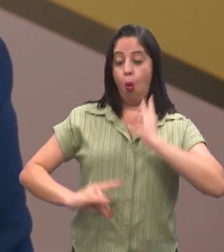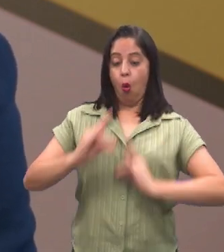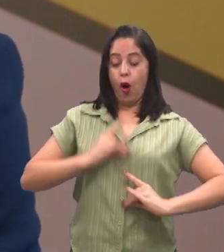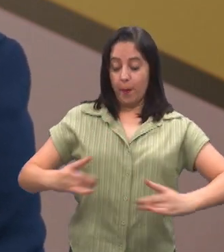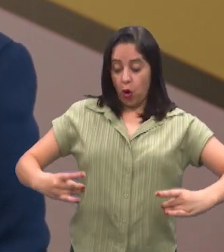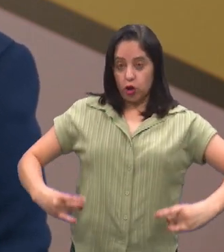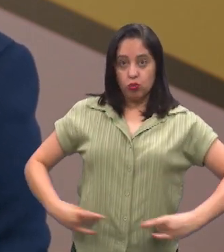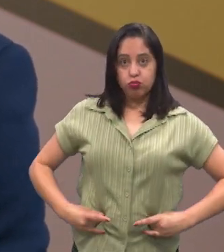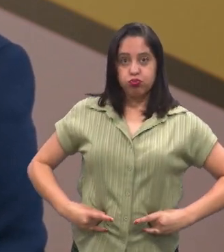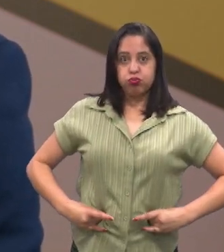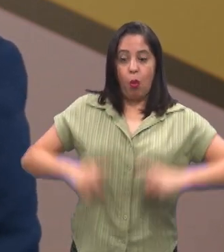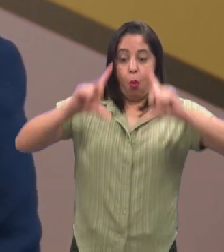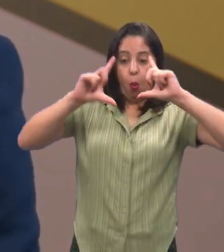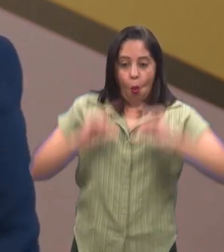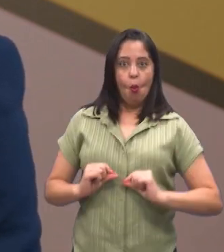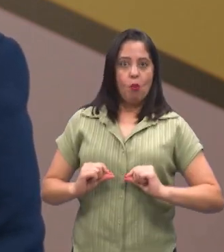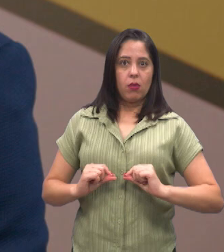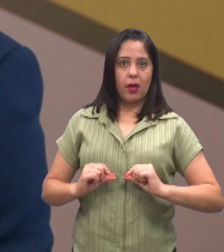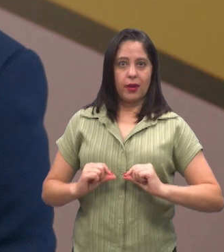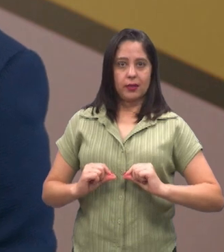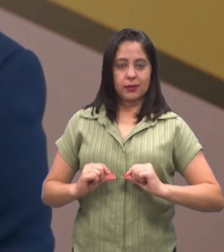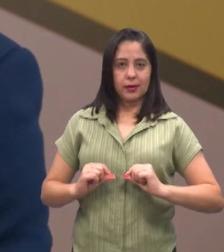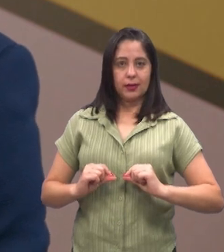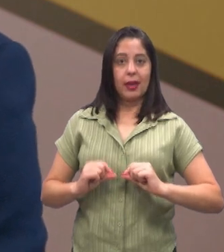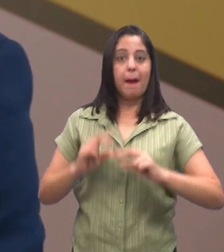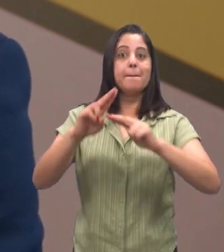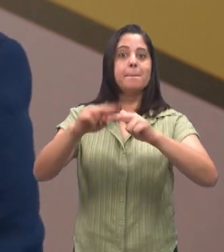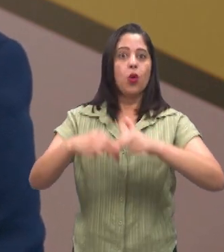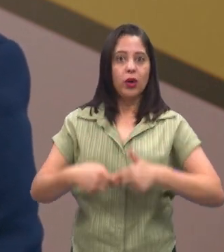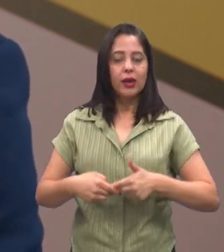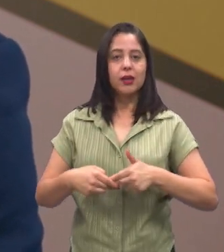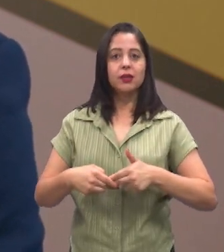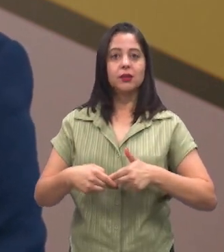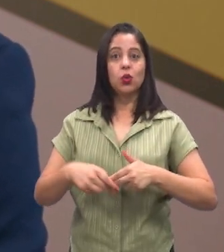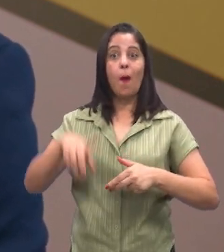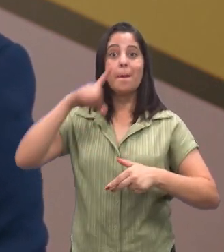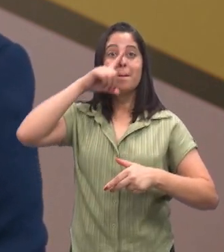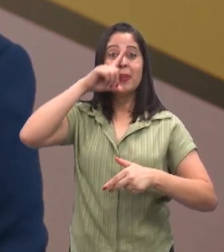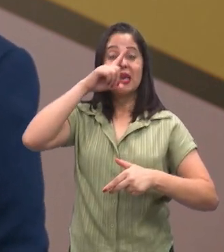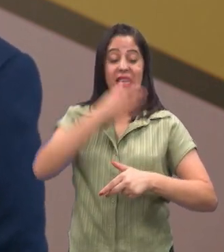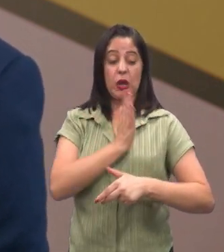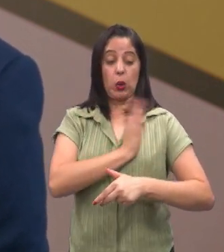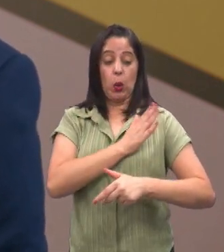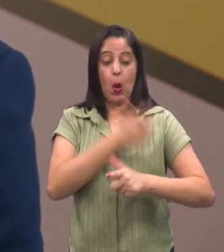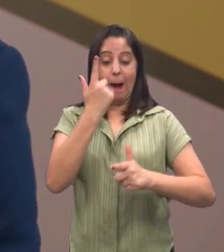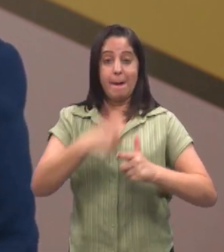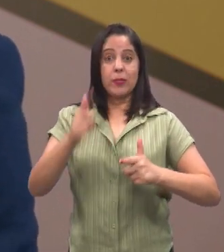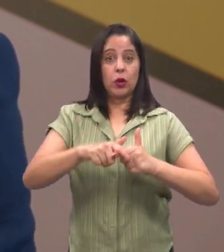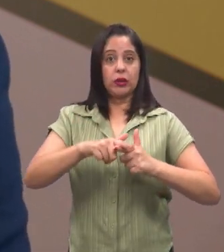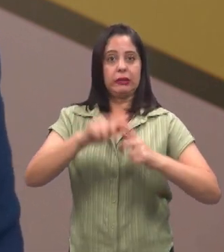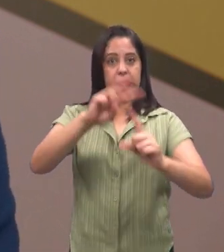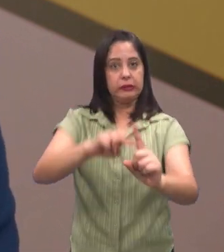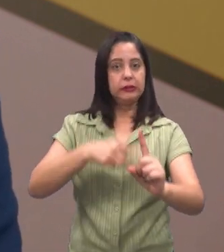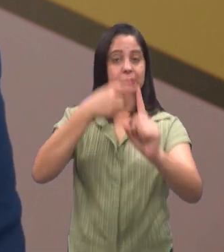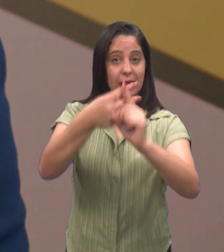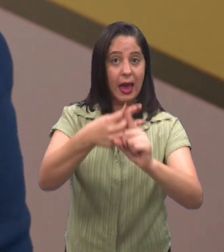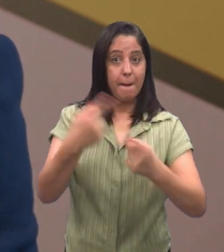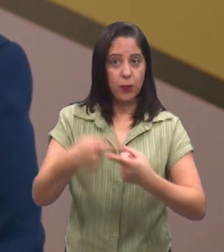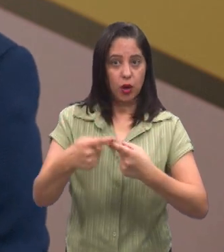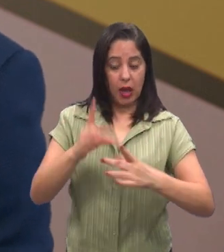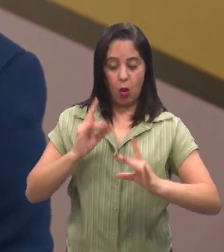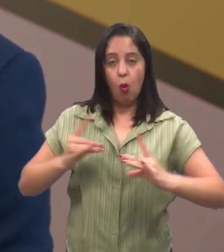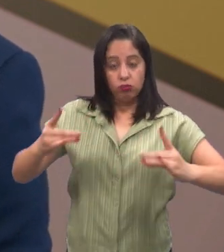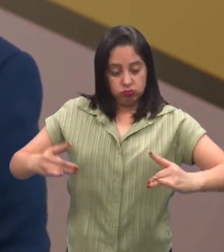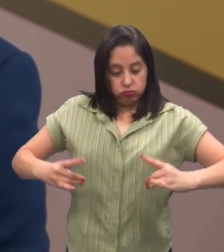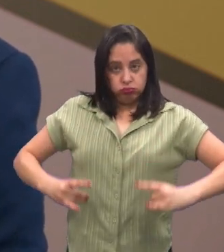estrogênio. E isso é muito súbito. E isso gera um aumento de risco cardiovascular, porque o estrogênio é um hormônio protetor.